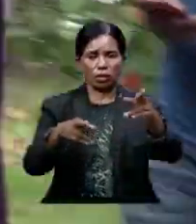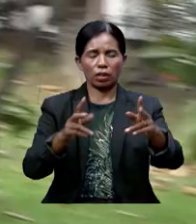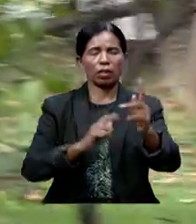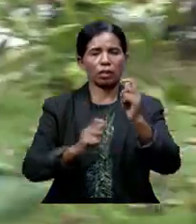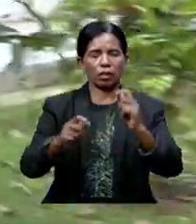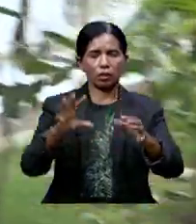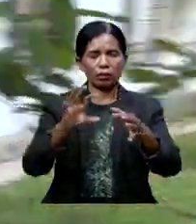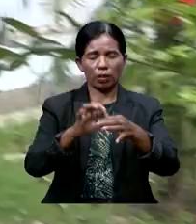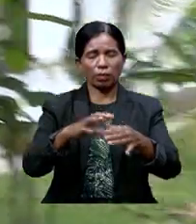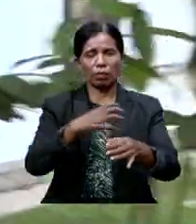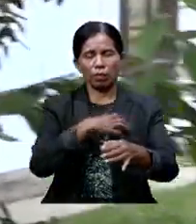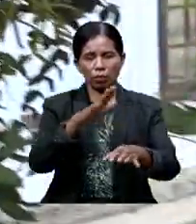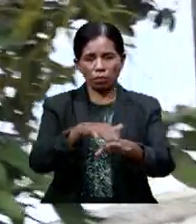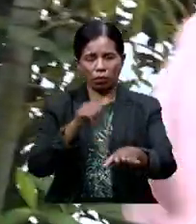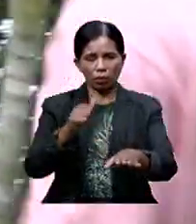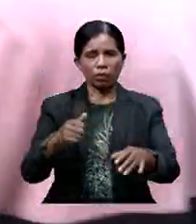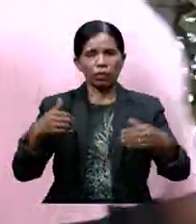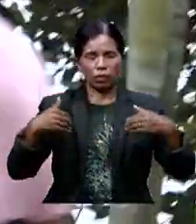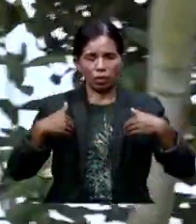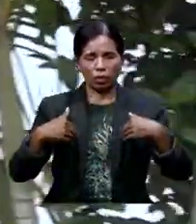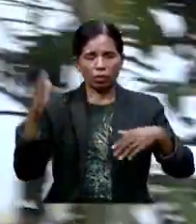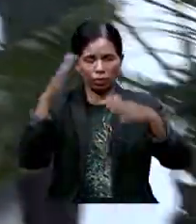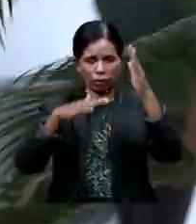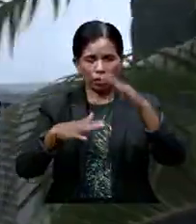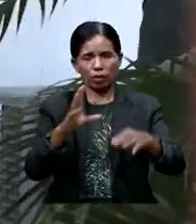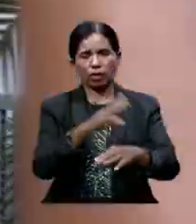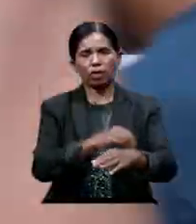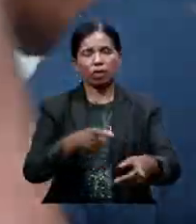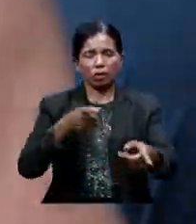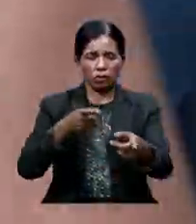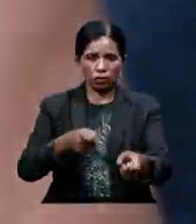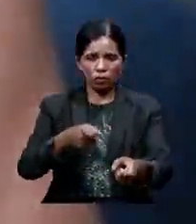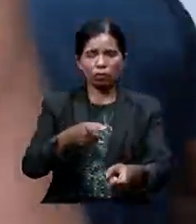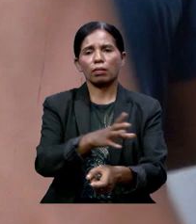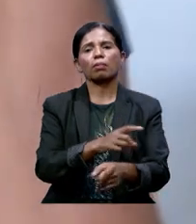membro Pentel ne bolu atenção, mai be mosu desentendimento. No Arguido tirutumba alcatrão,